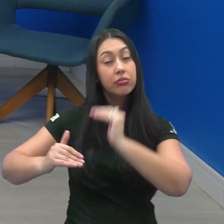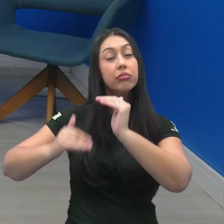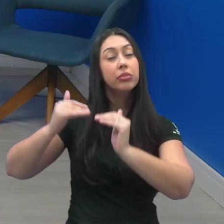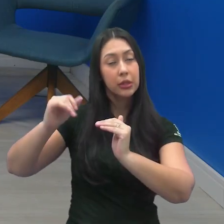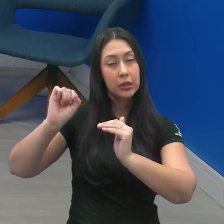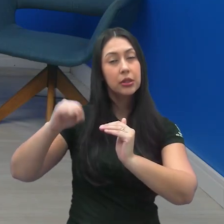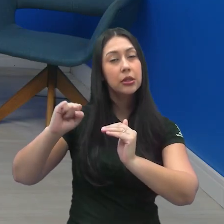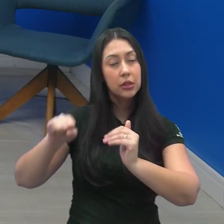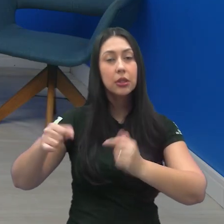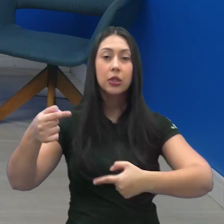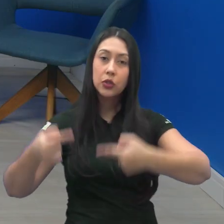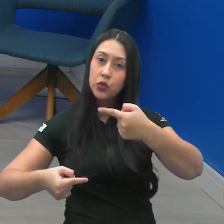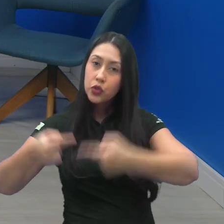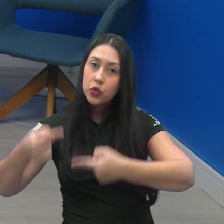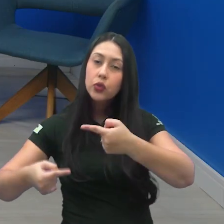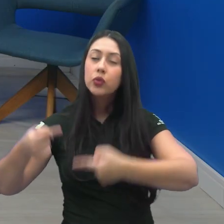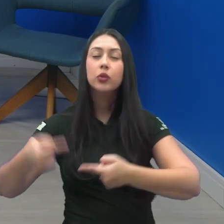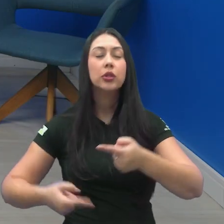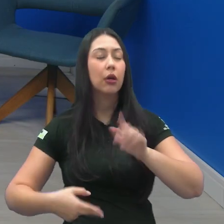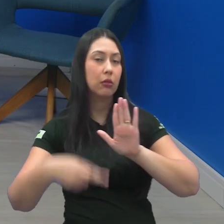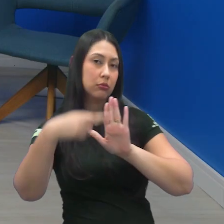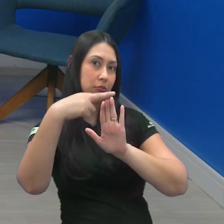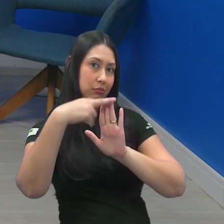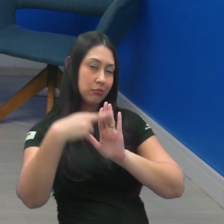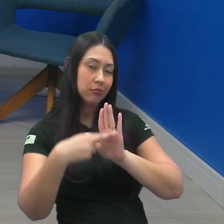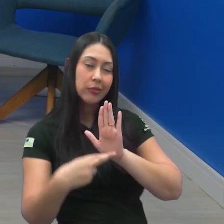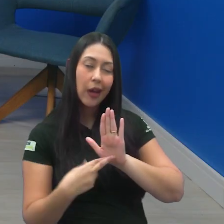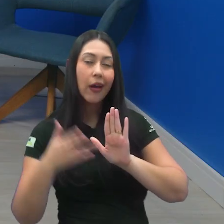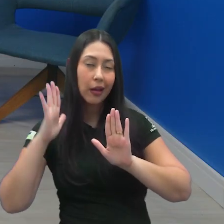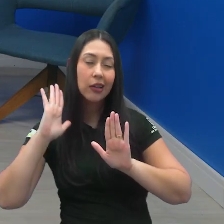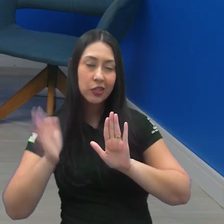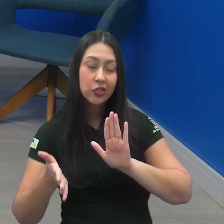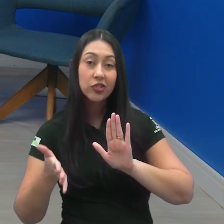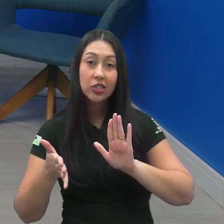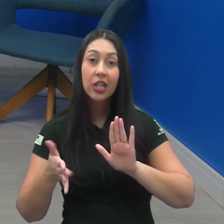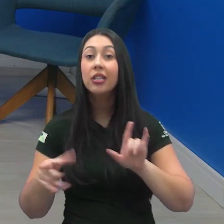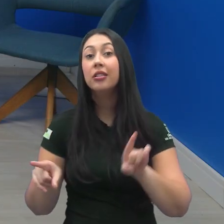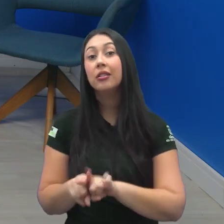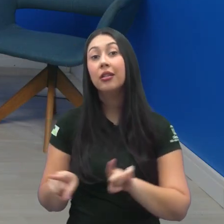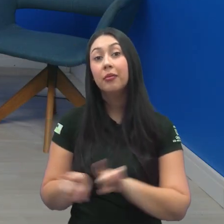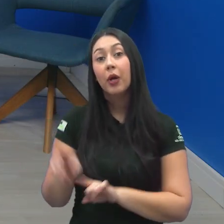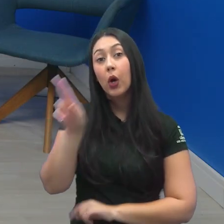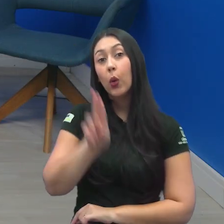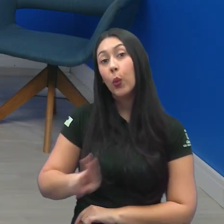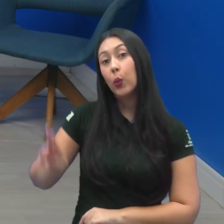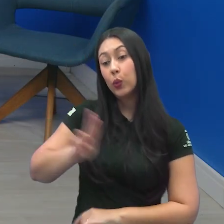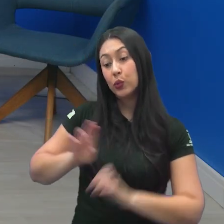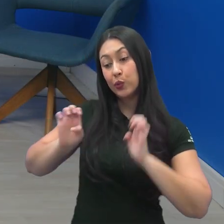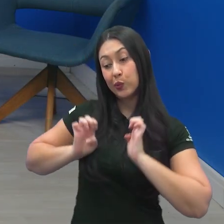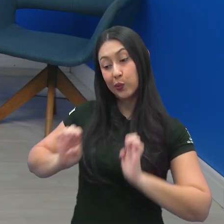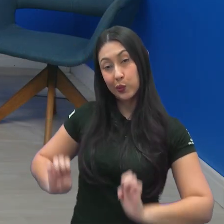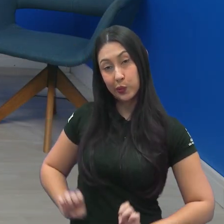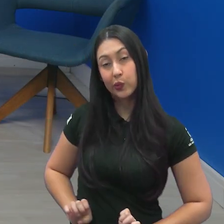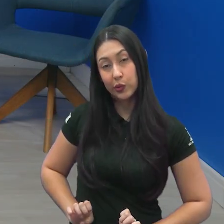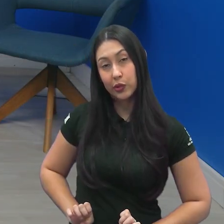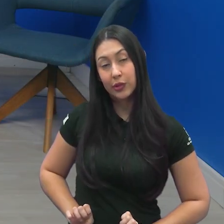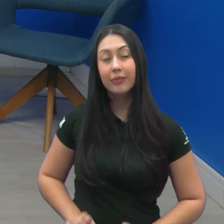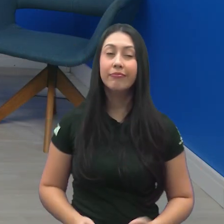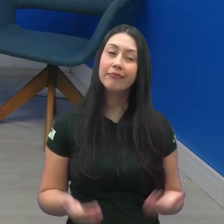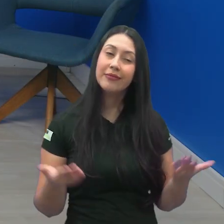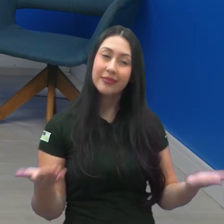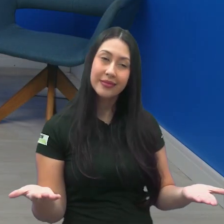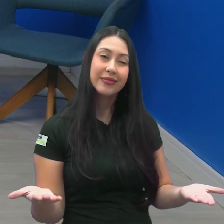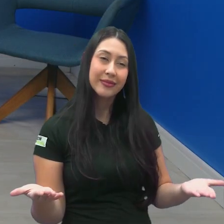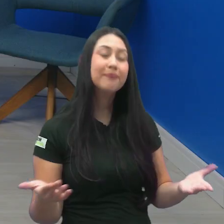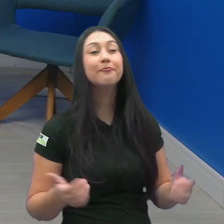discussões sobre a regulamentação que está acontecendo em todo o mundo e o uso ético da IA. Exatamente. Bom, é isso, né?